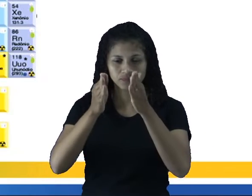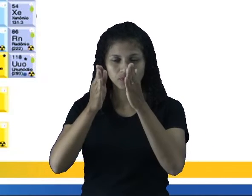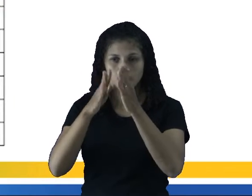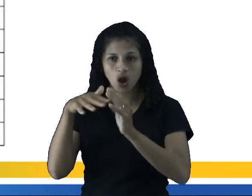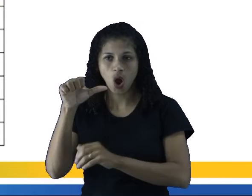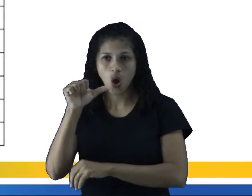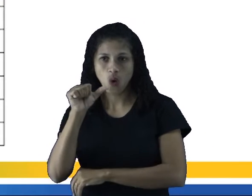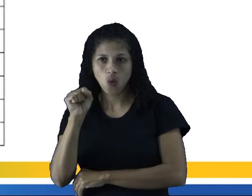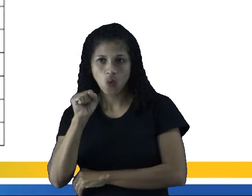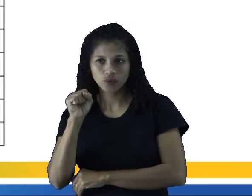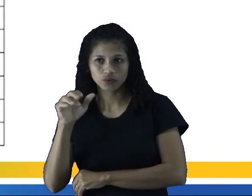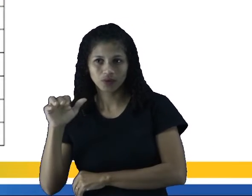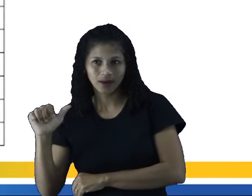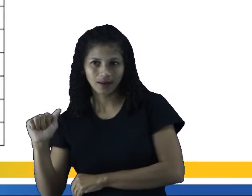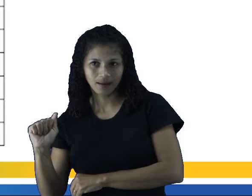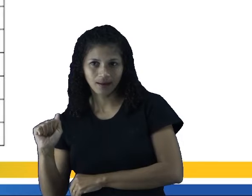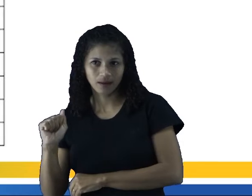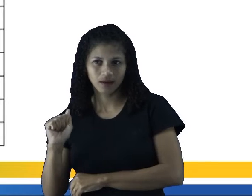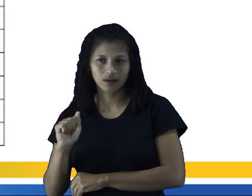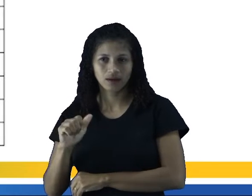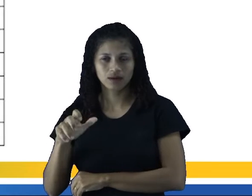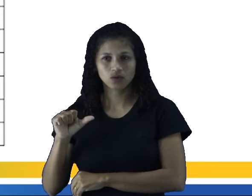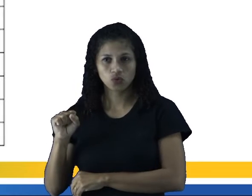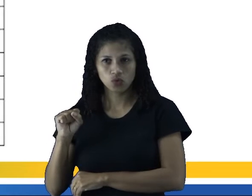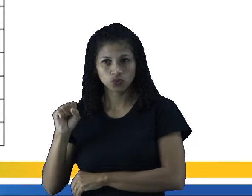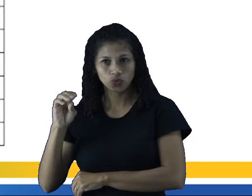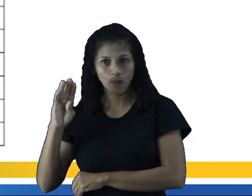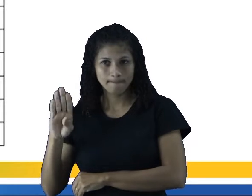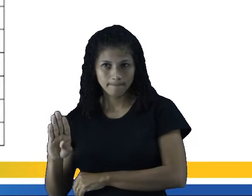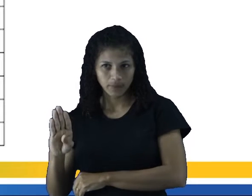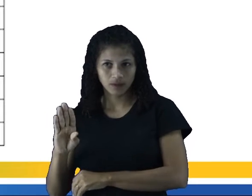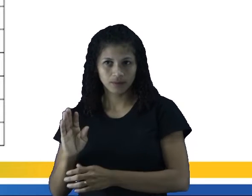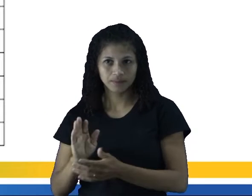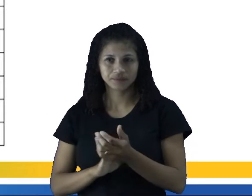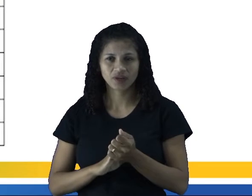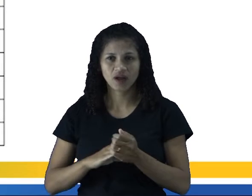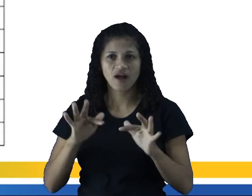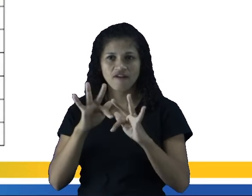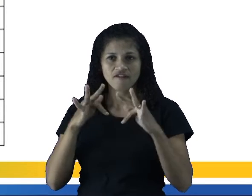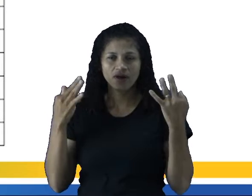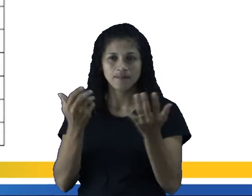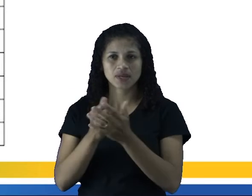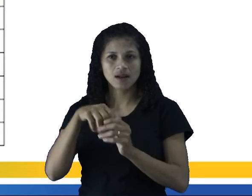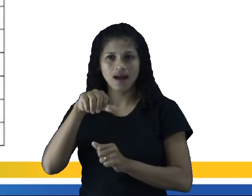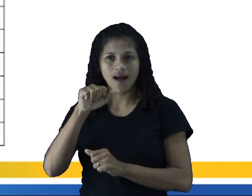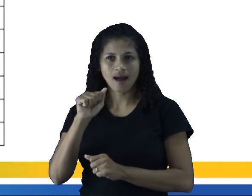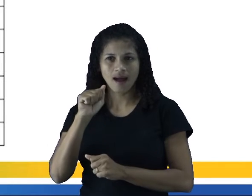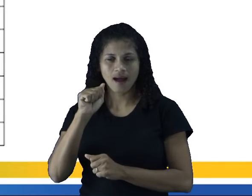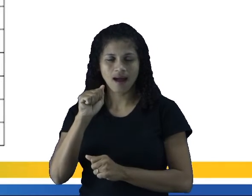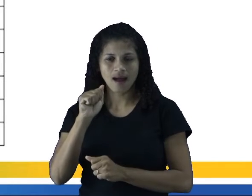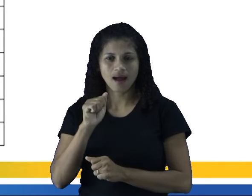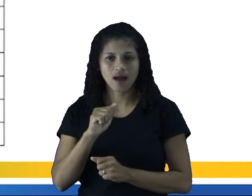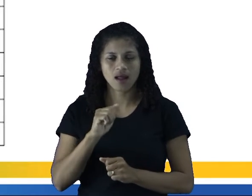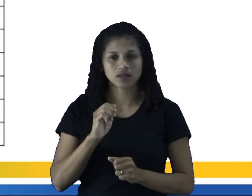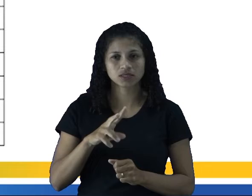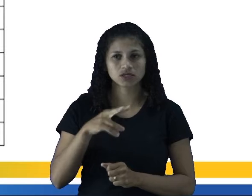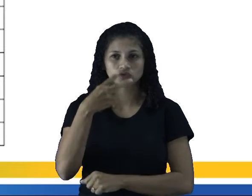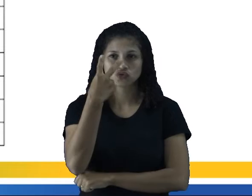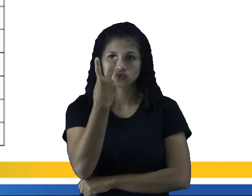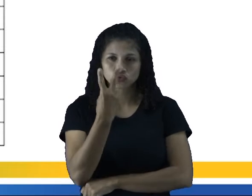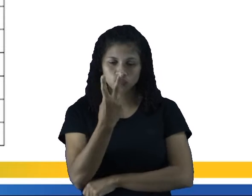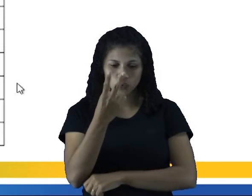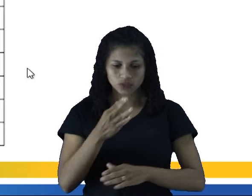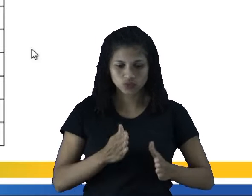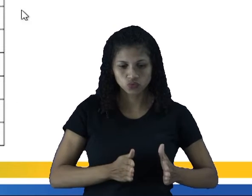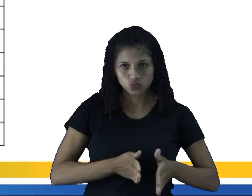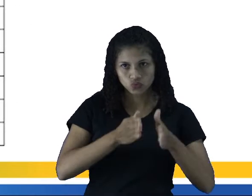B. Então a família A, né, do tipo A, elas vão ser formadas pelas essas duas primeiras colunas e